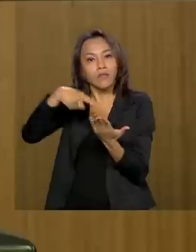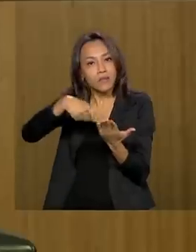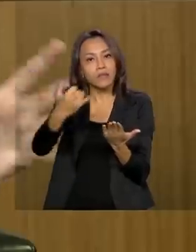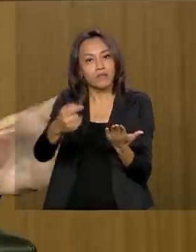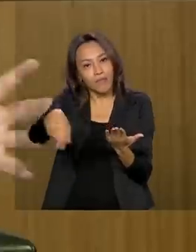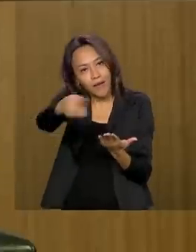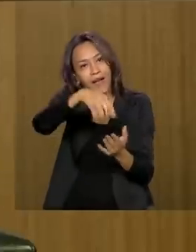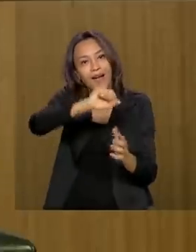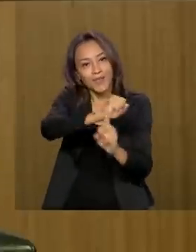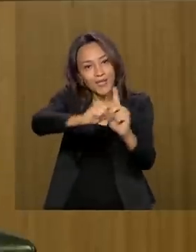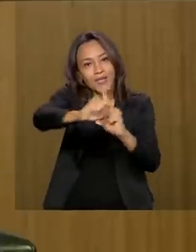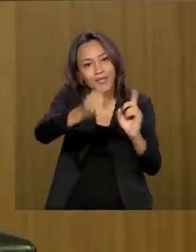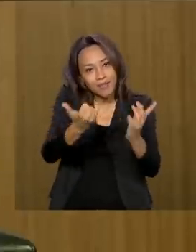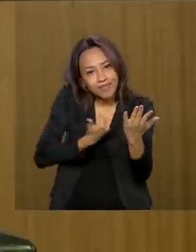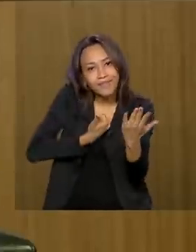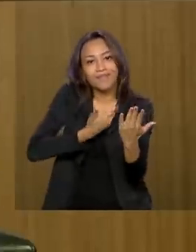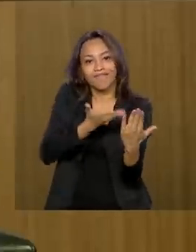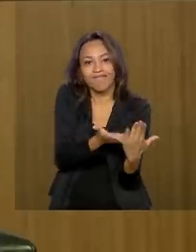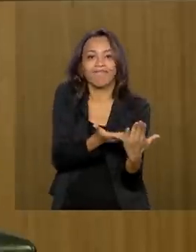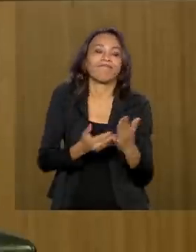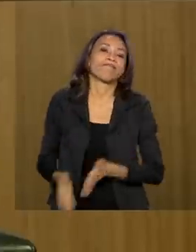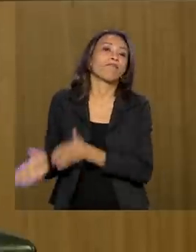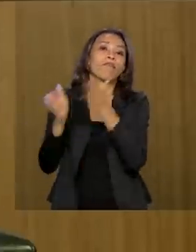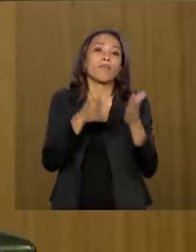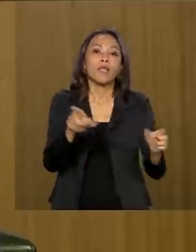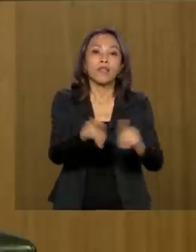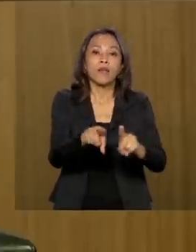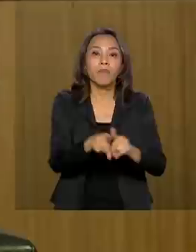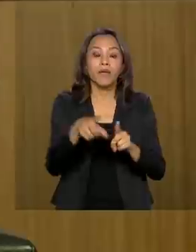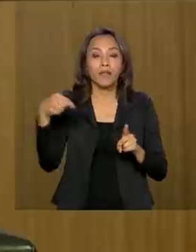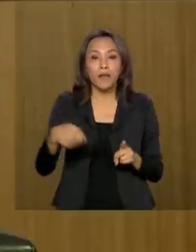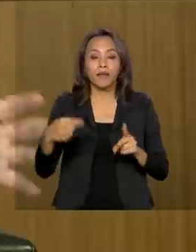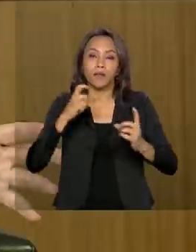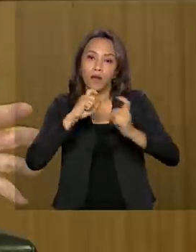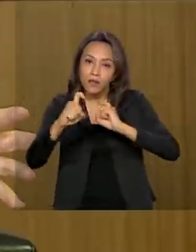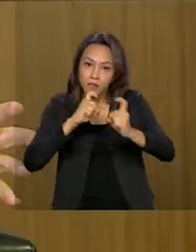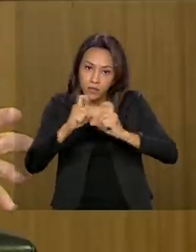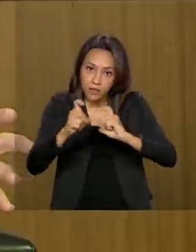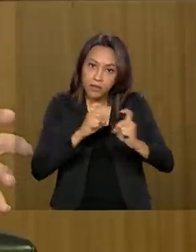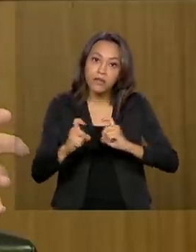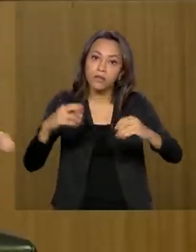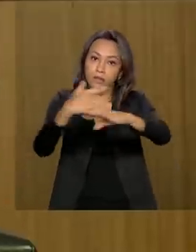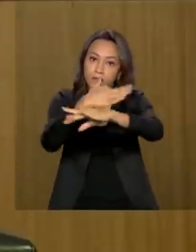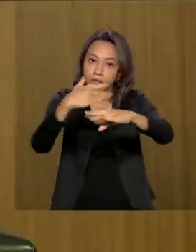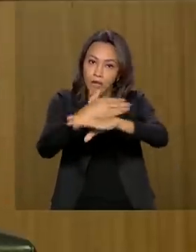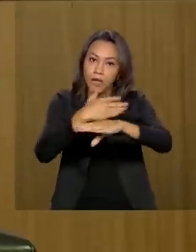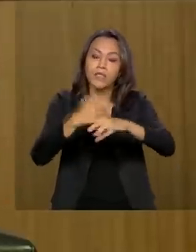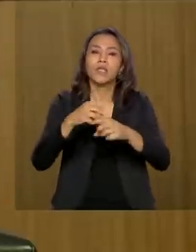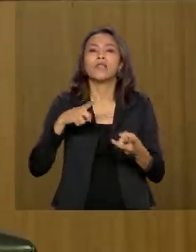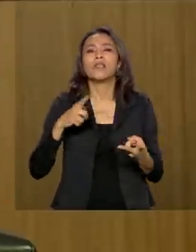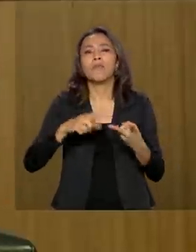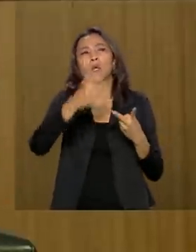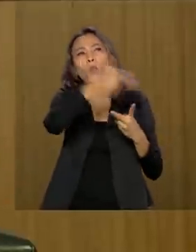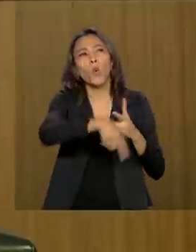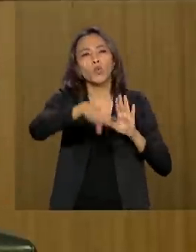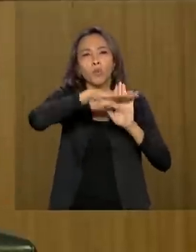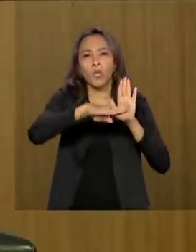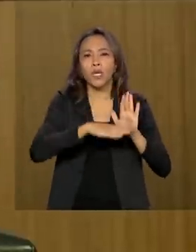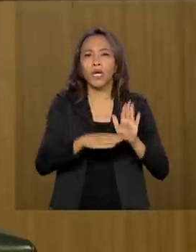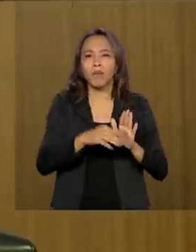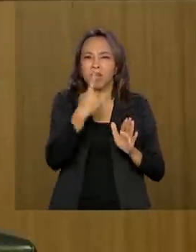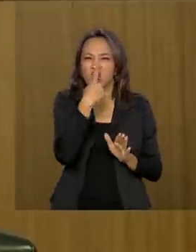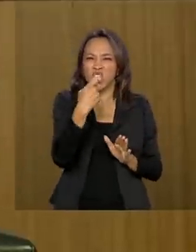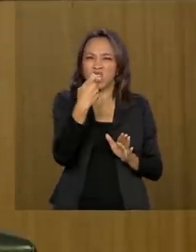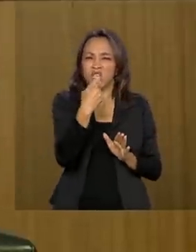urbanos. Também nessa gestão urbana, nessa questão ambiental urbana, nós temos o programa Lixão Zero, que é um programa muito